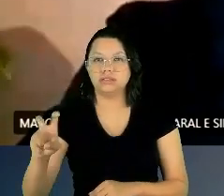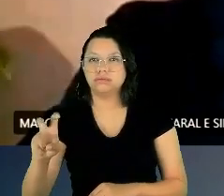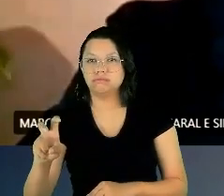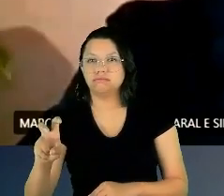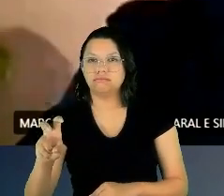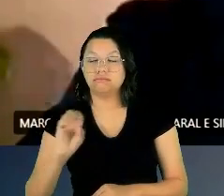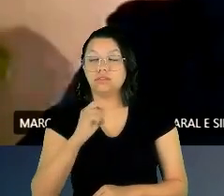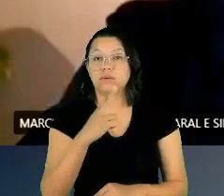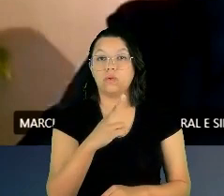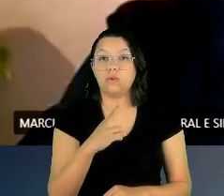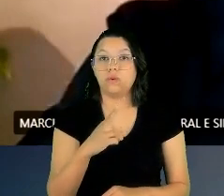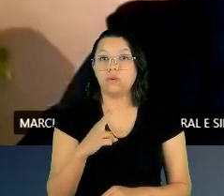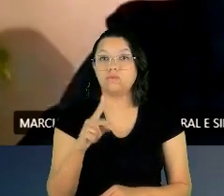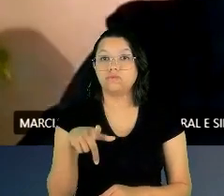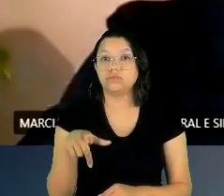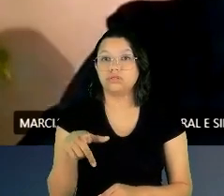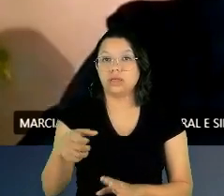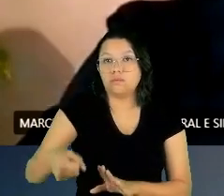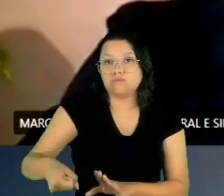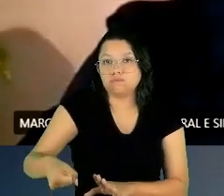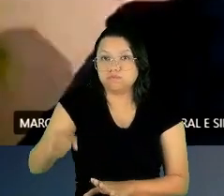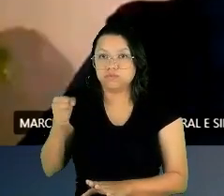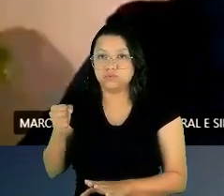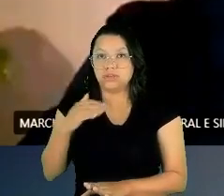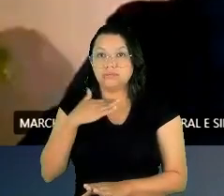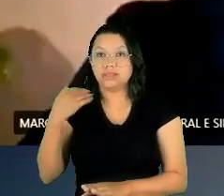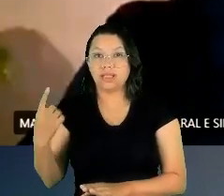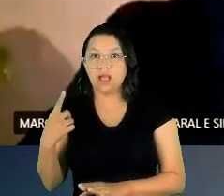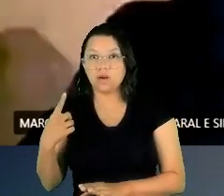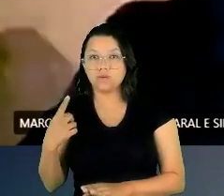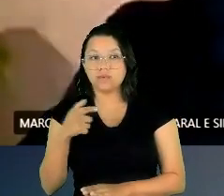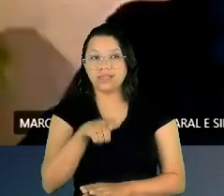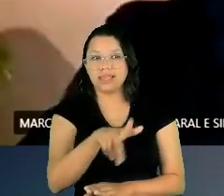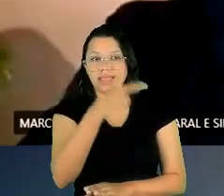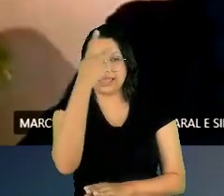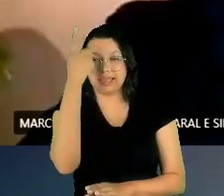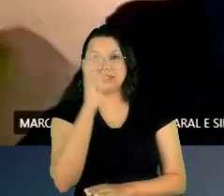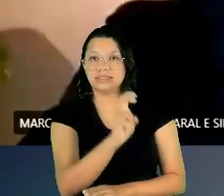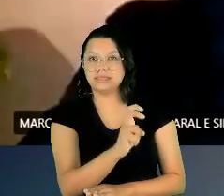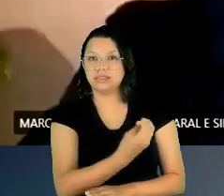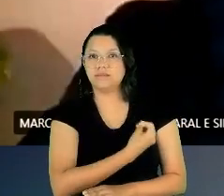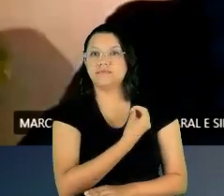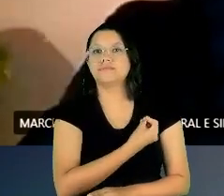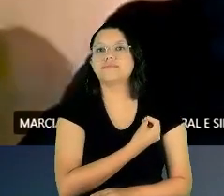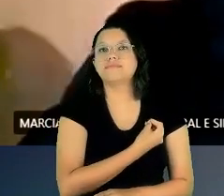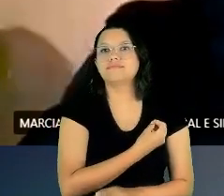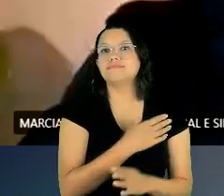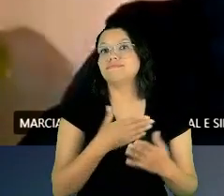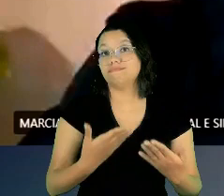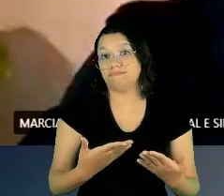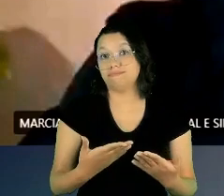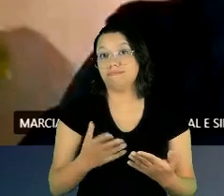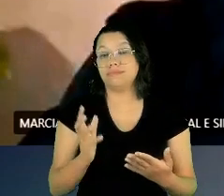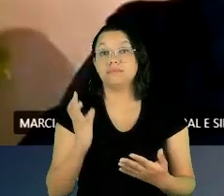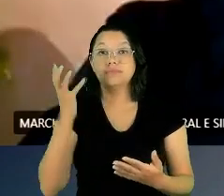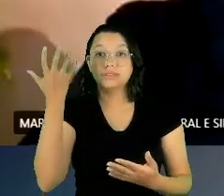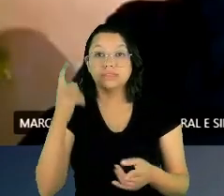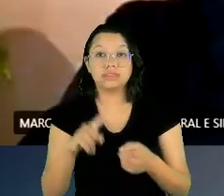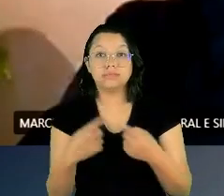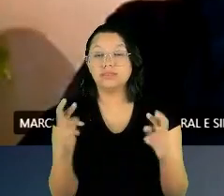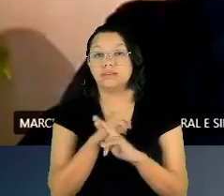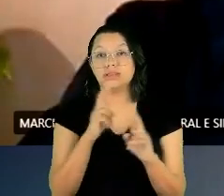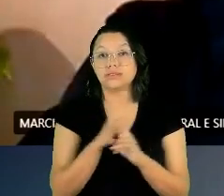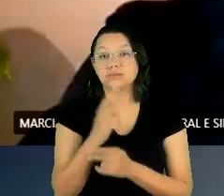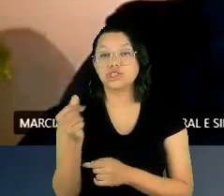ou você puxa uma alavanca para matar um e sobreviver 5. Essa é uma tomada de